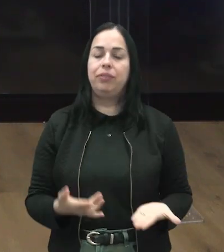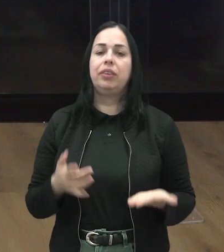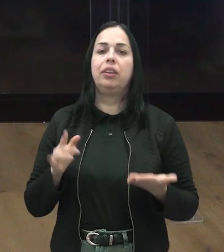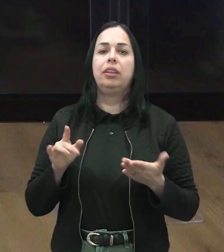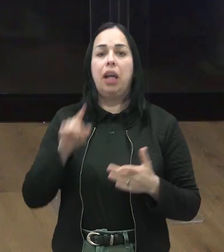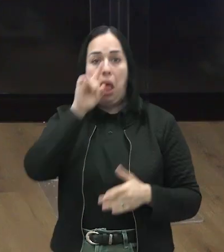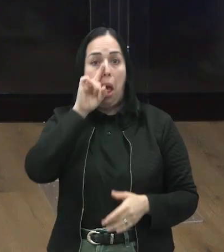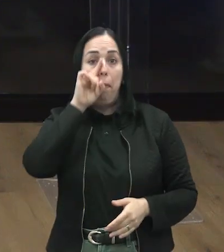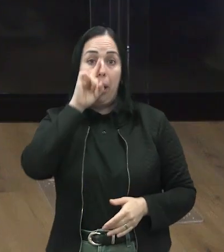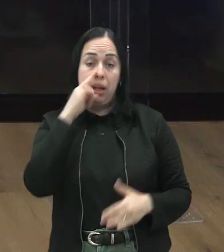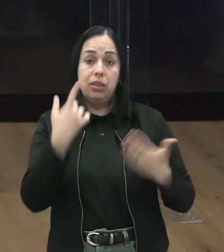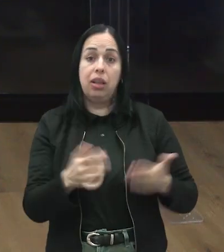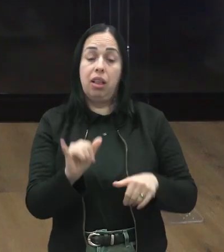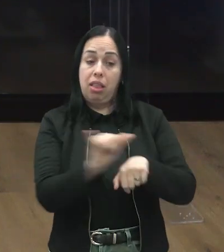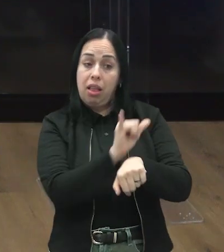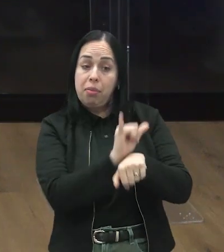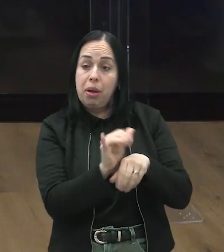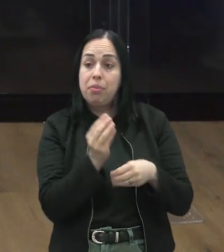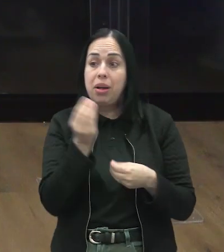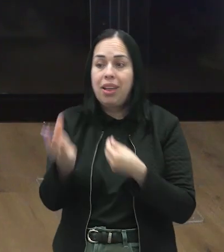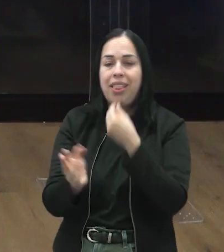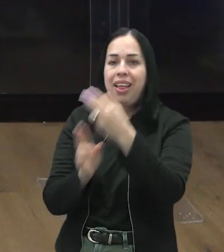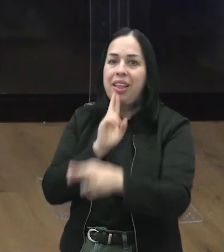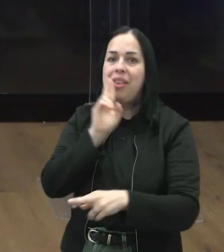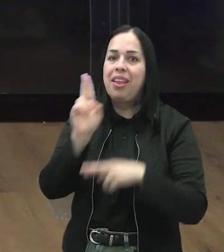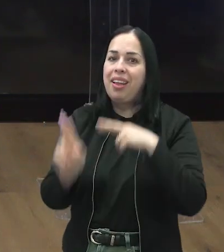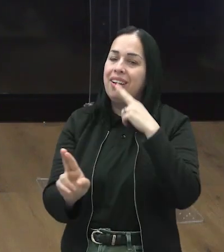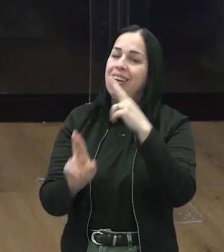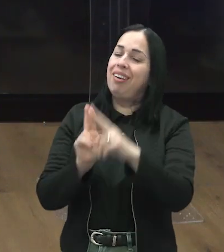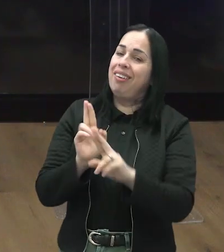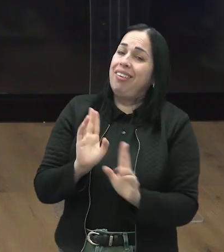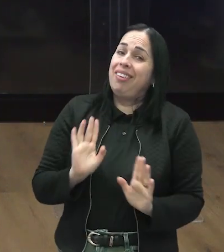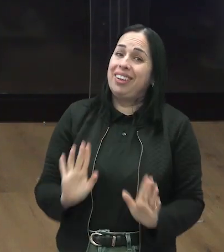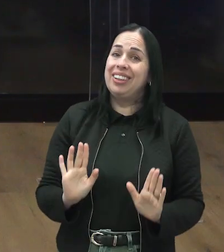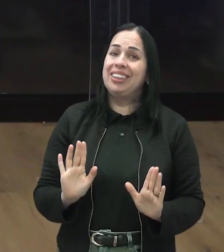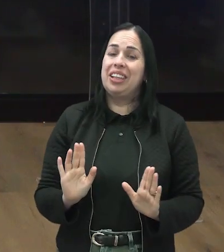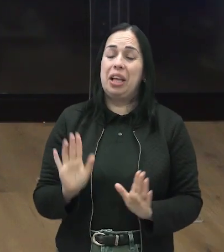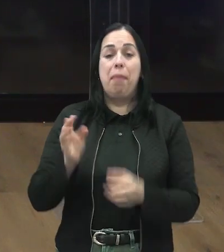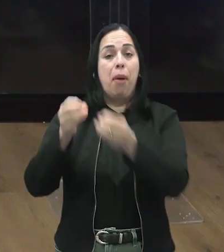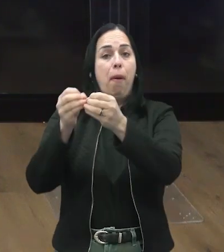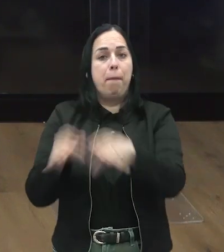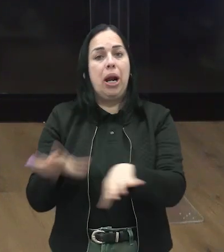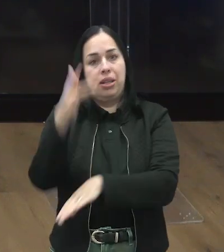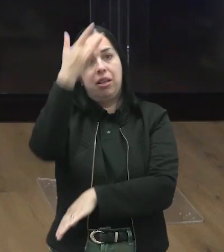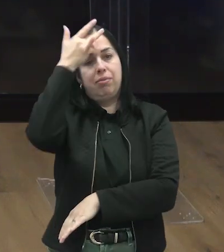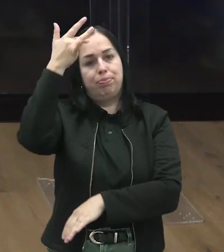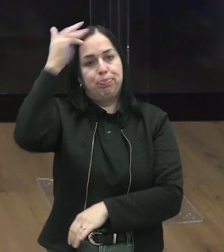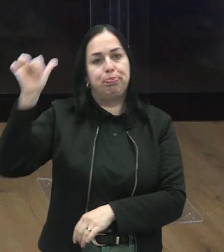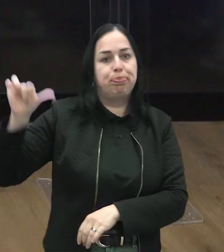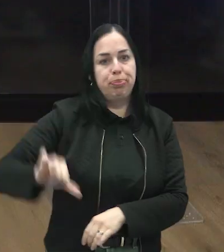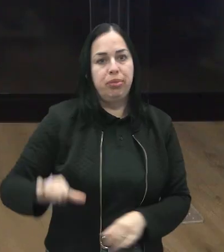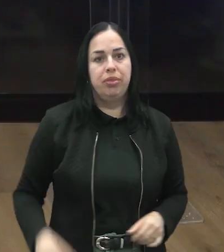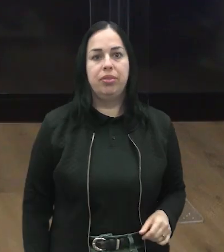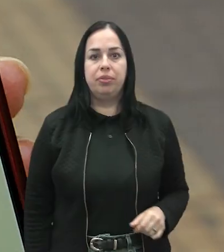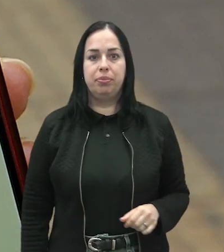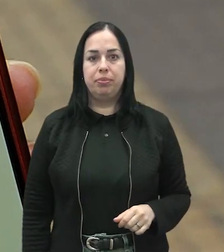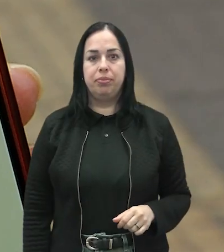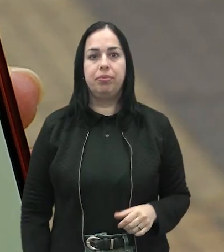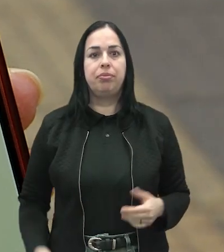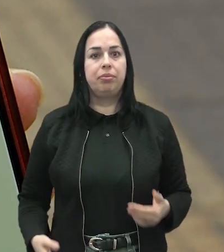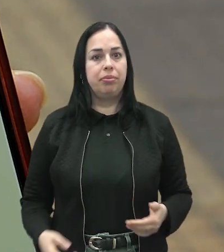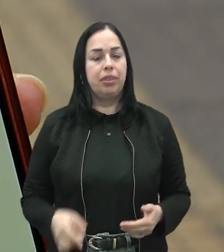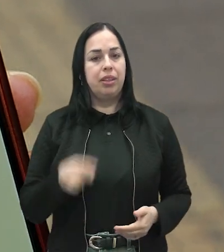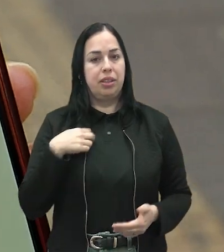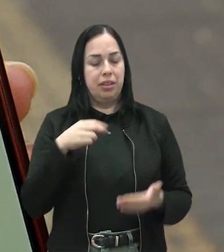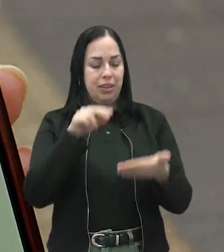As ferramentas podem oferecer respostas que podem, inclusive, prejudicar a saúde mental dos usuários. O que